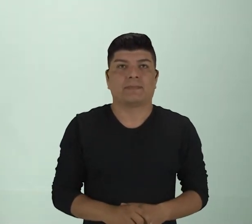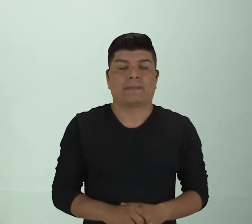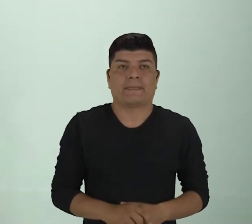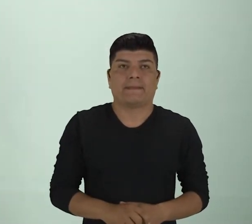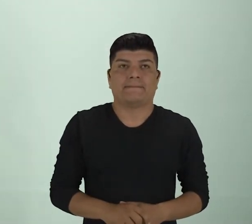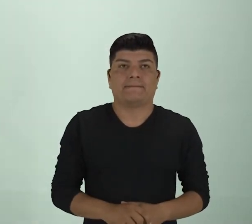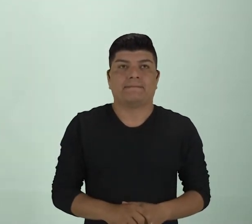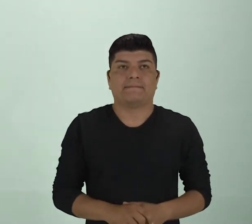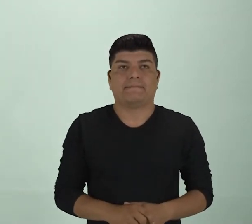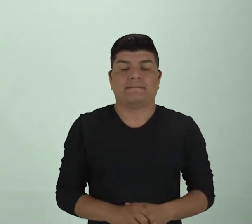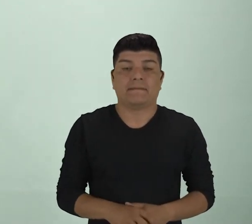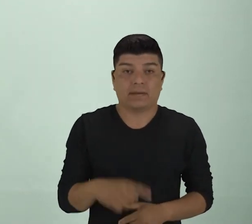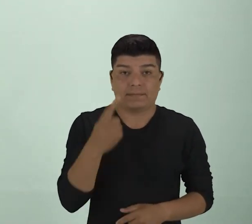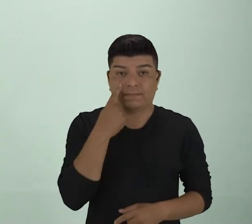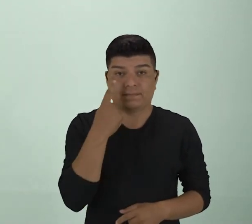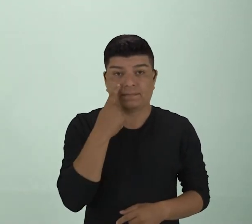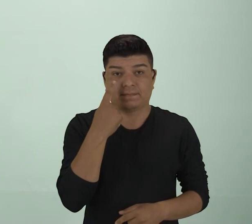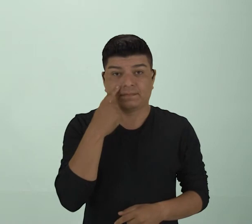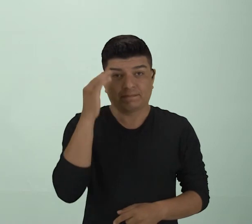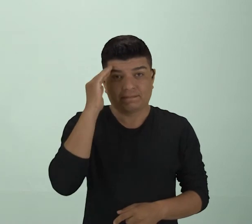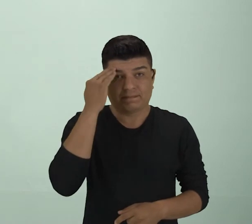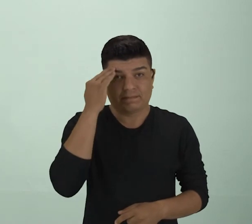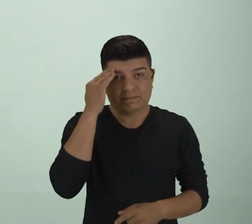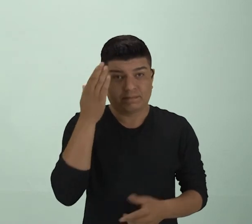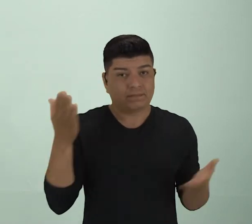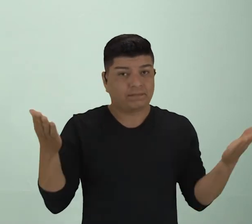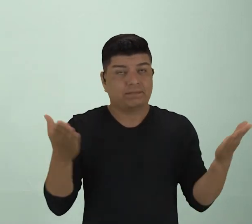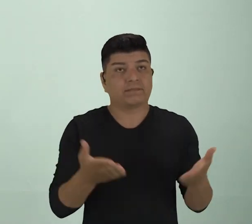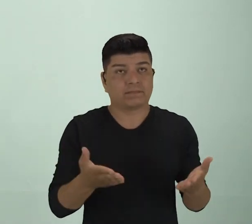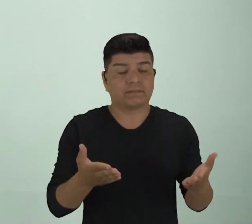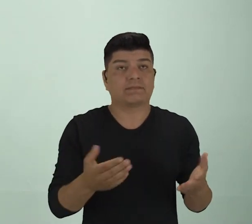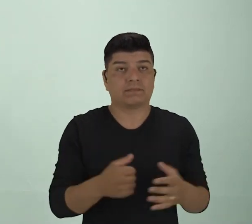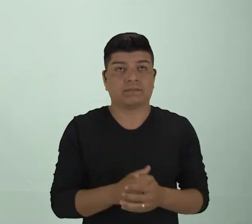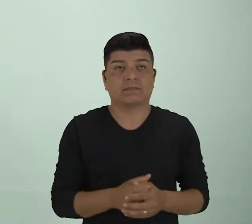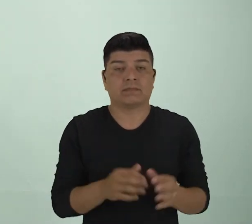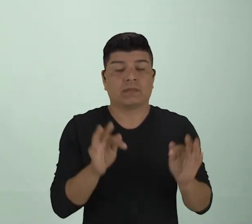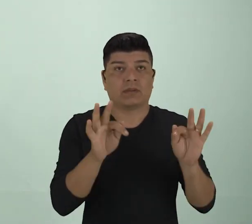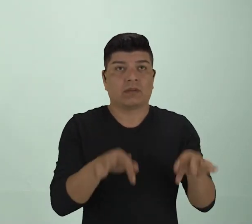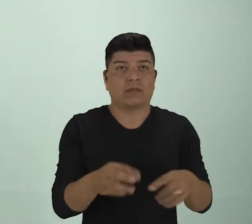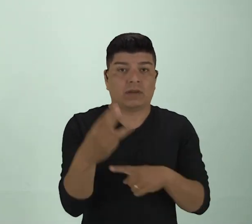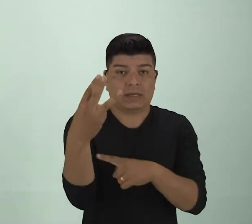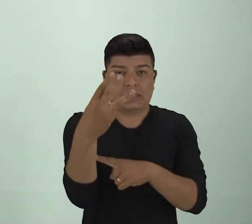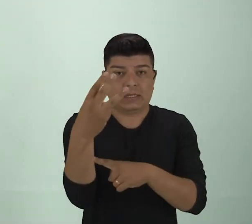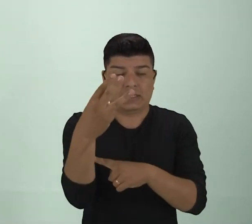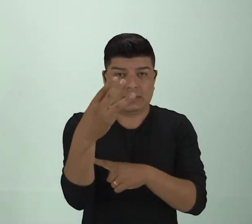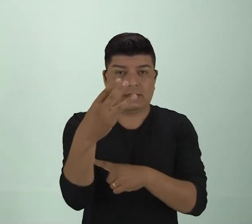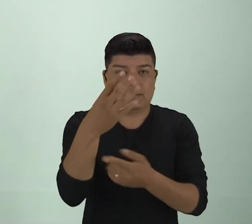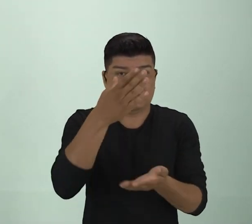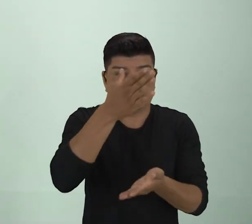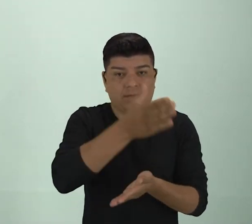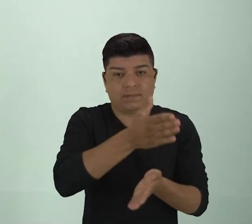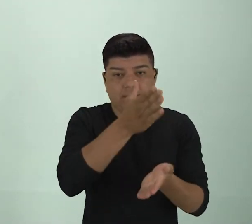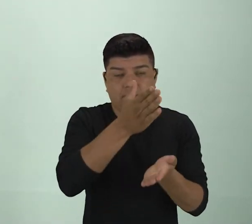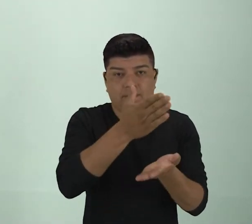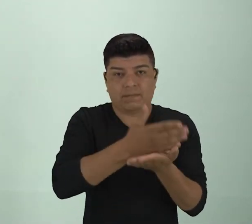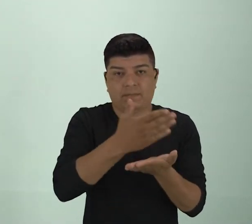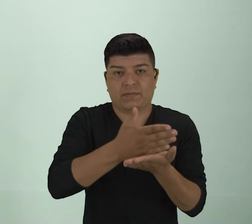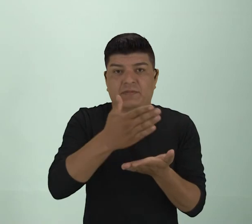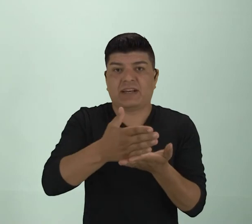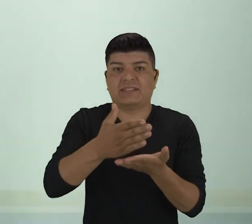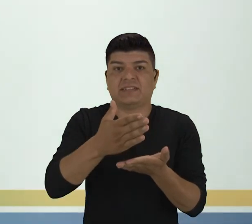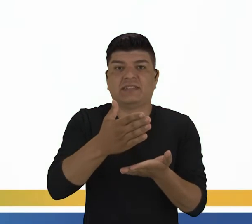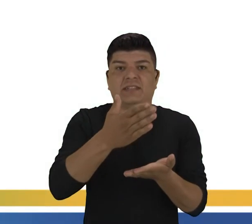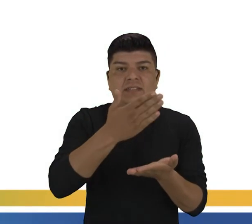ficar bem entendido esse momento, porque afinal é a terceira das fases, entrelaçar